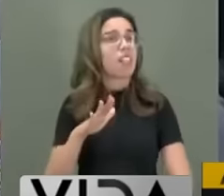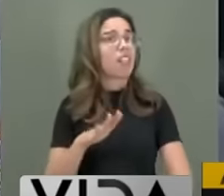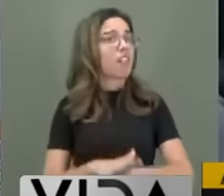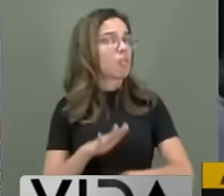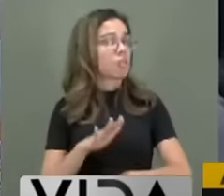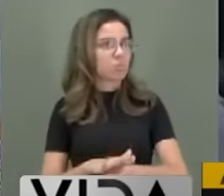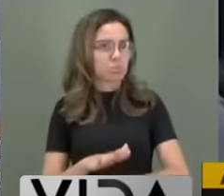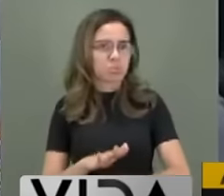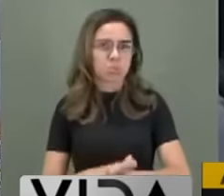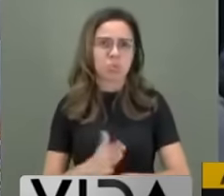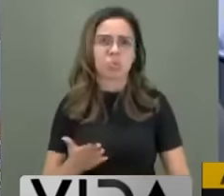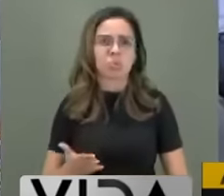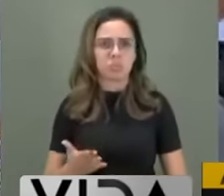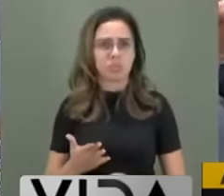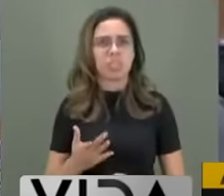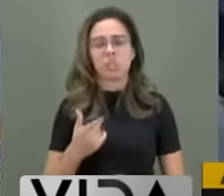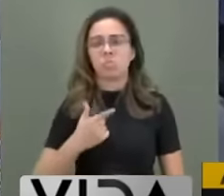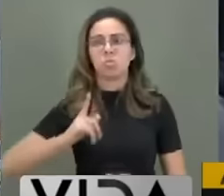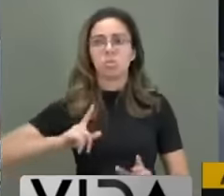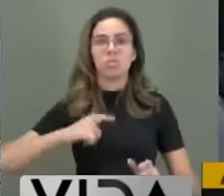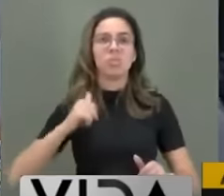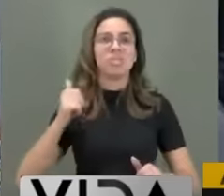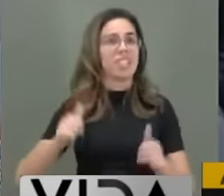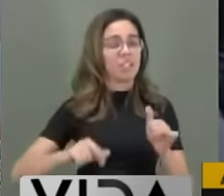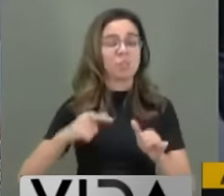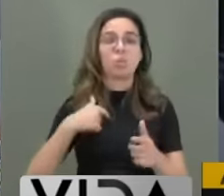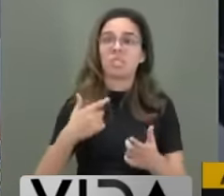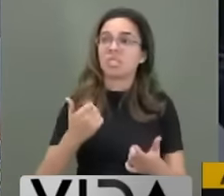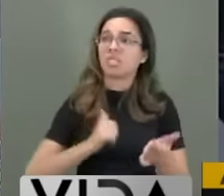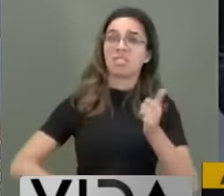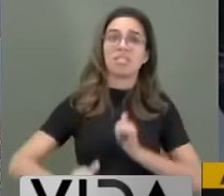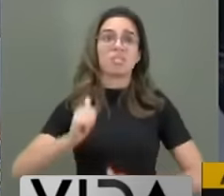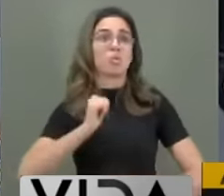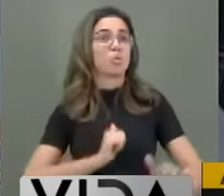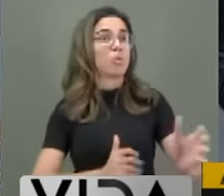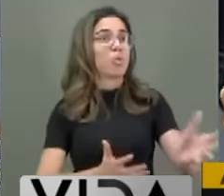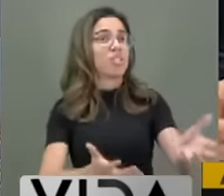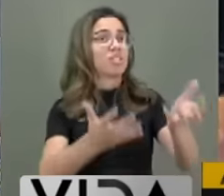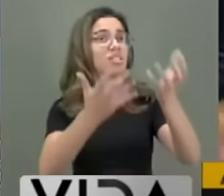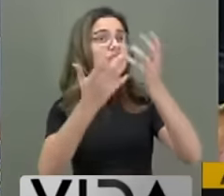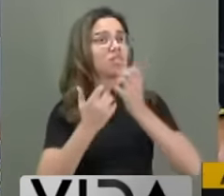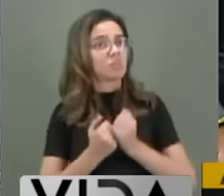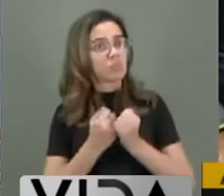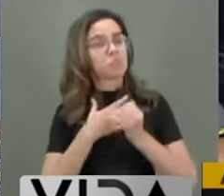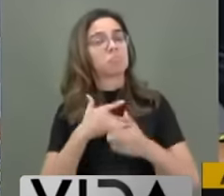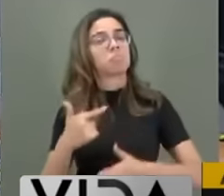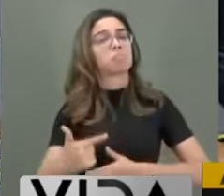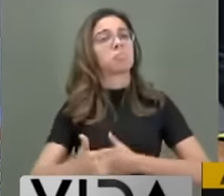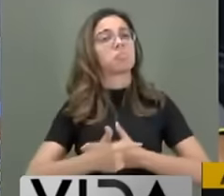Não, o jornalista está lá... Eu estou ansioso para receber... Isso faz parte do meu papel. Investigar, presidente.